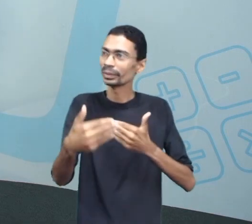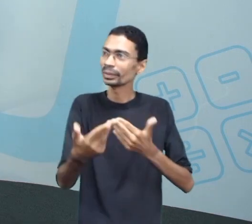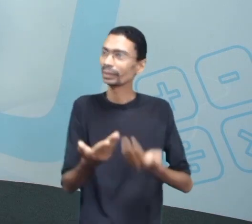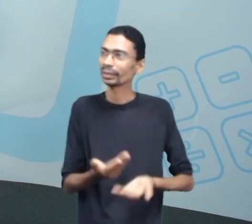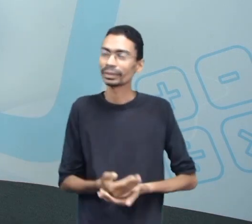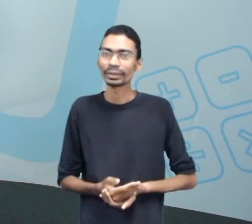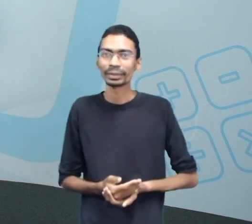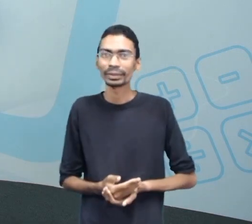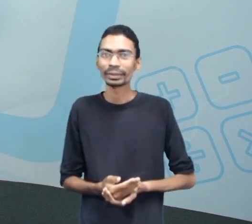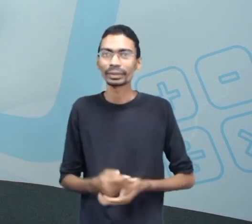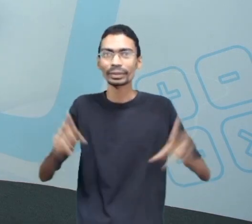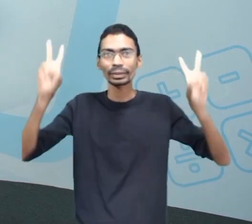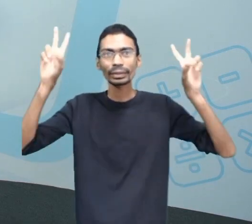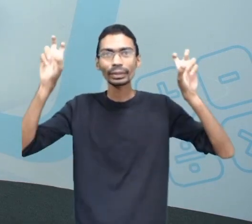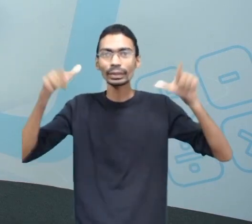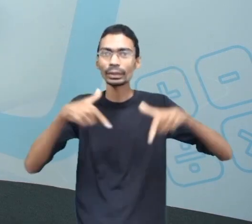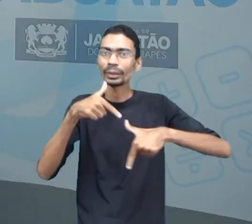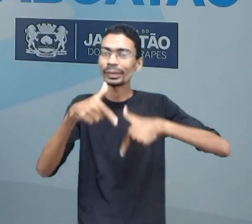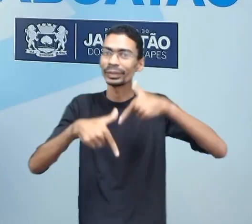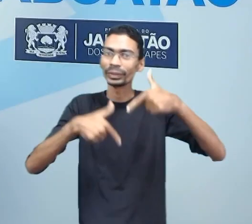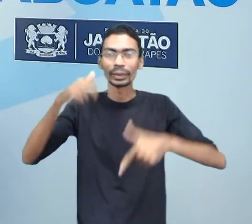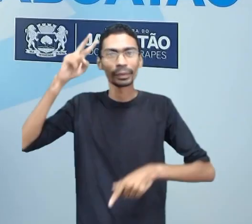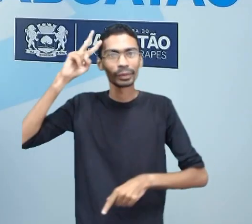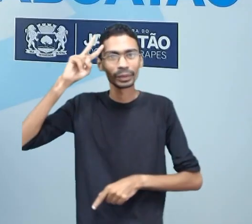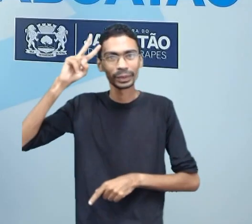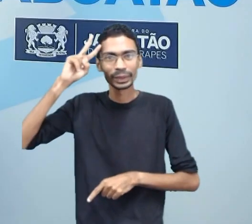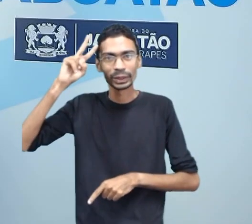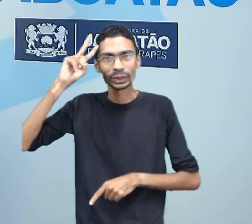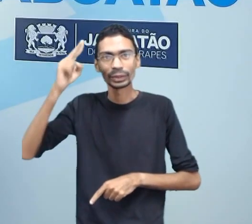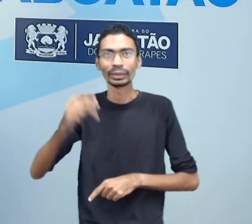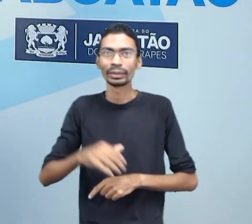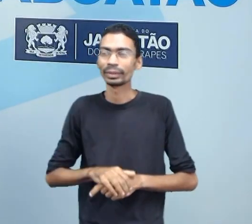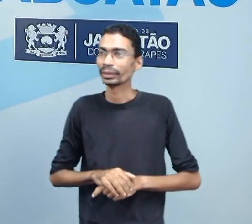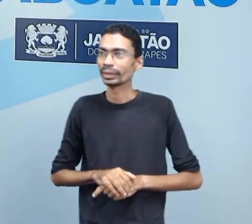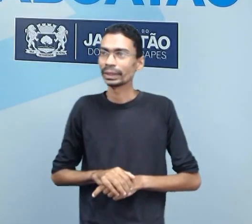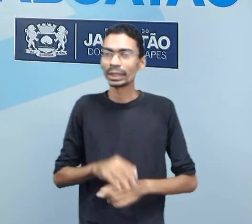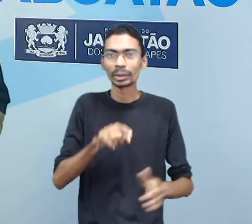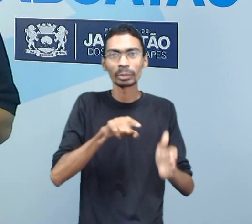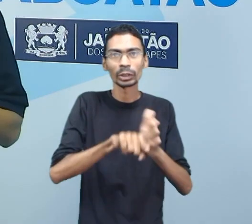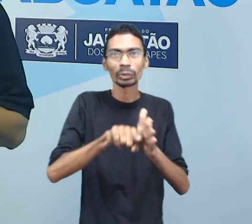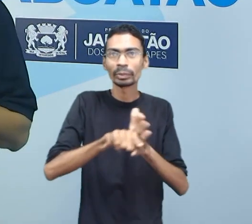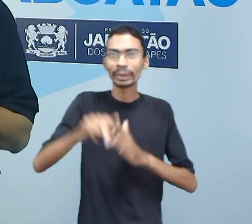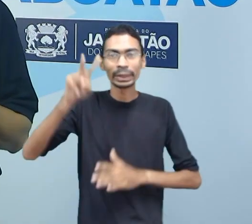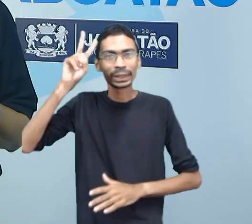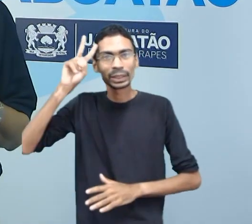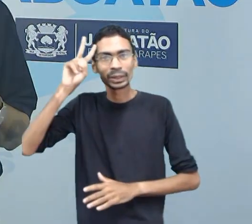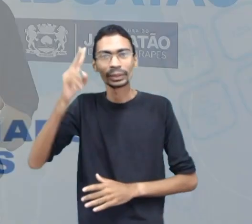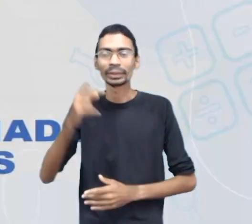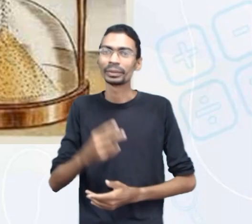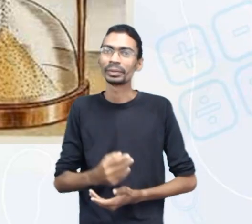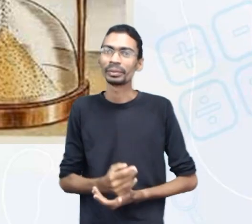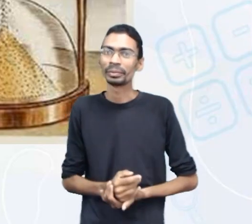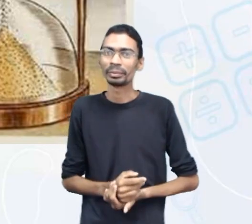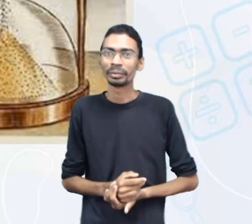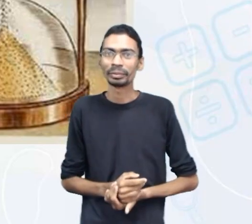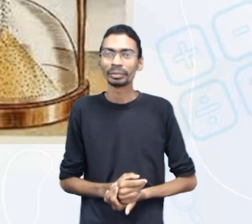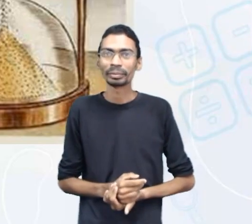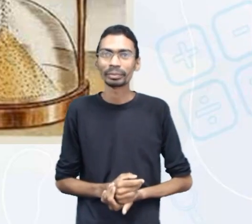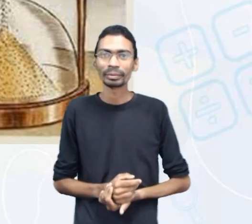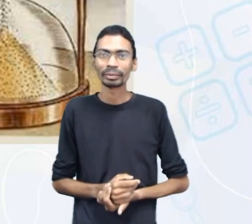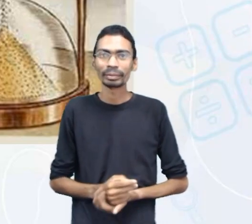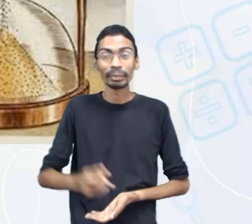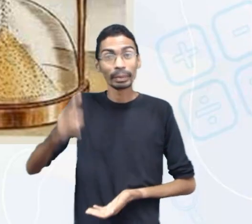é o tema da nossa aula é o trabalho do Historiador e as fontes históricas e